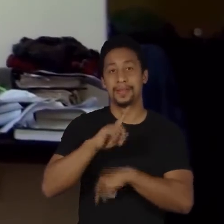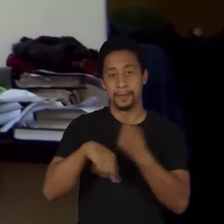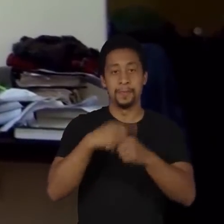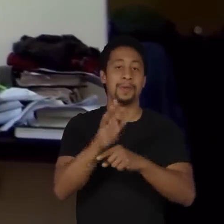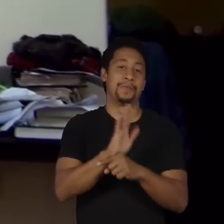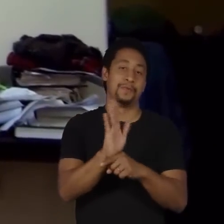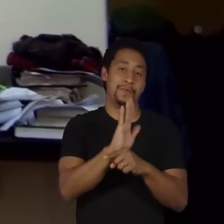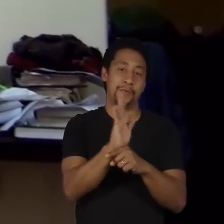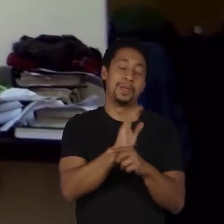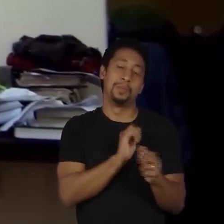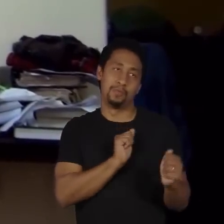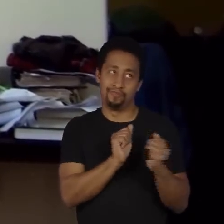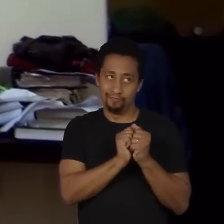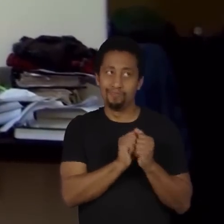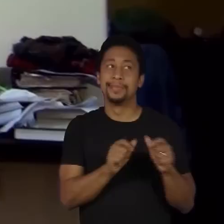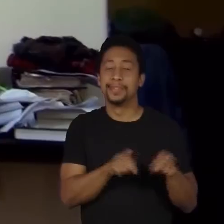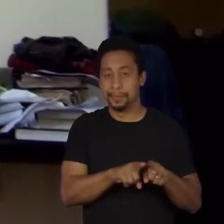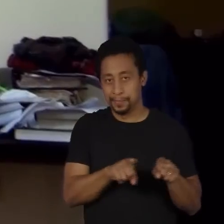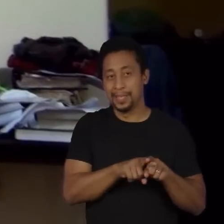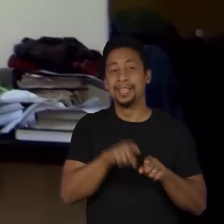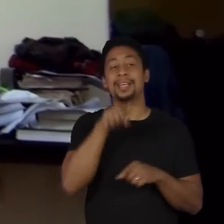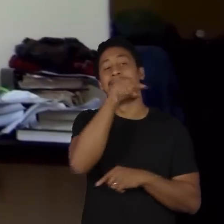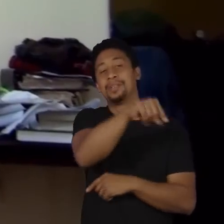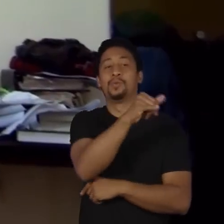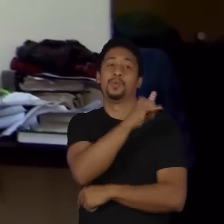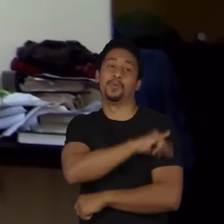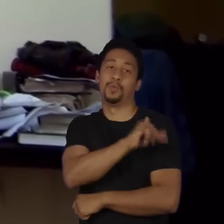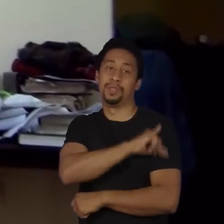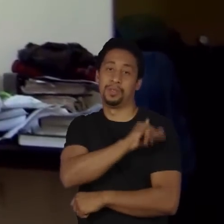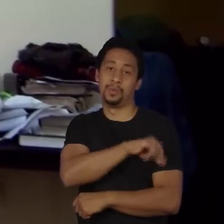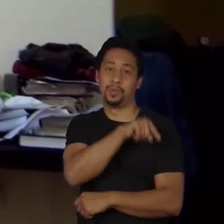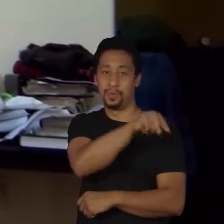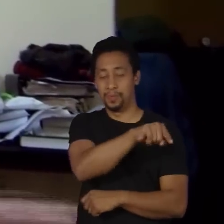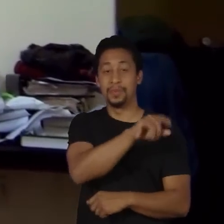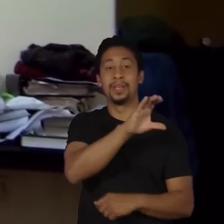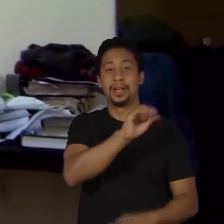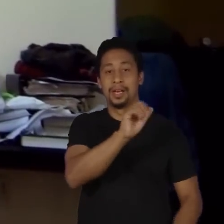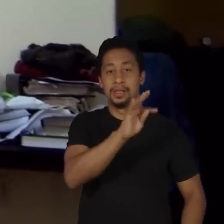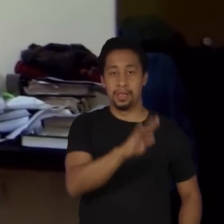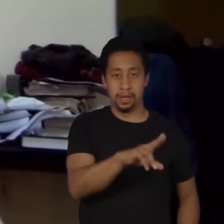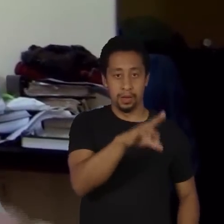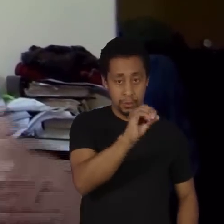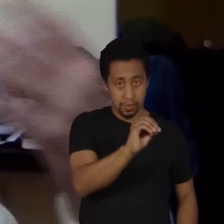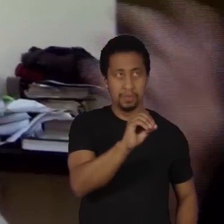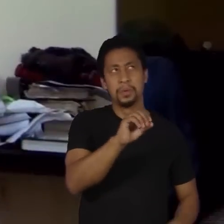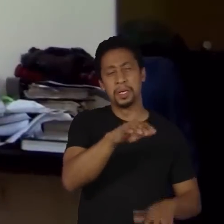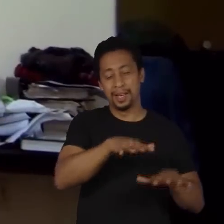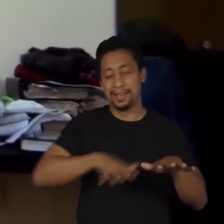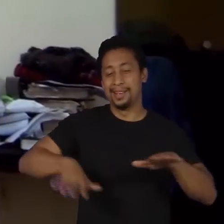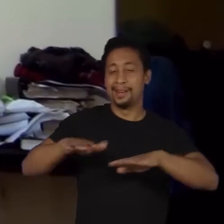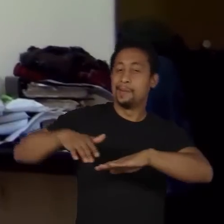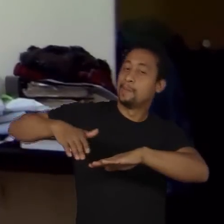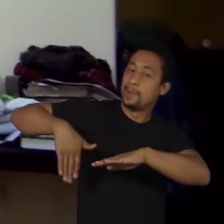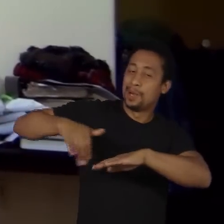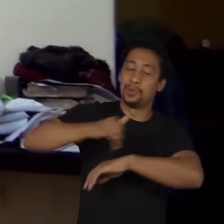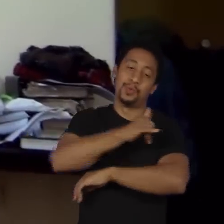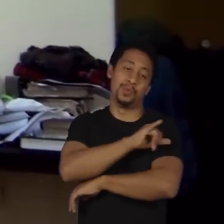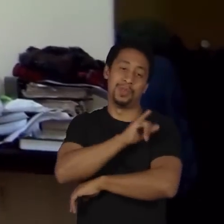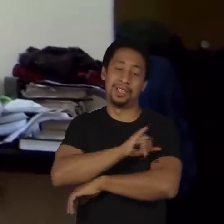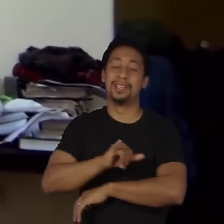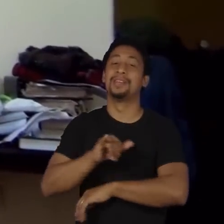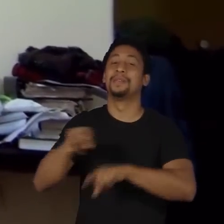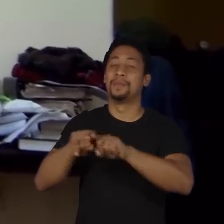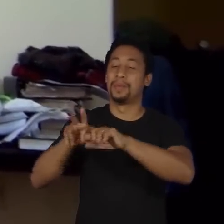comigo no Rio de Janeiro, no Teatro João Caetano, e depois ali pelas praias do Rio, pelo palco do